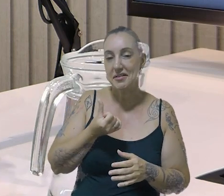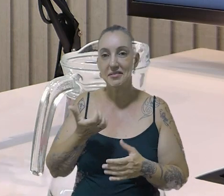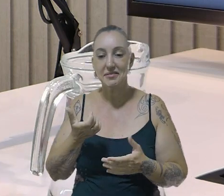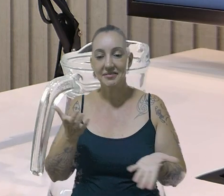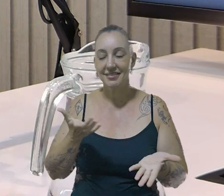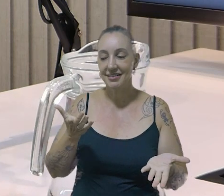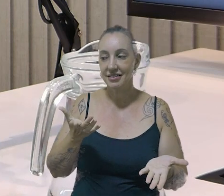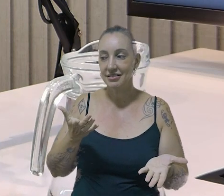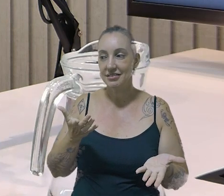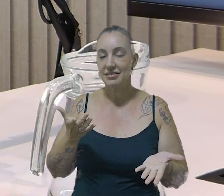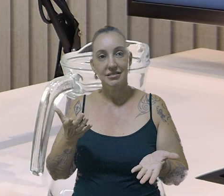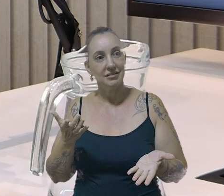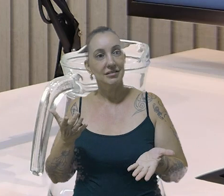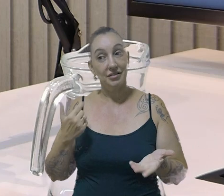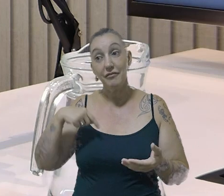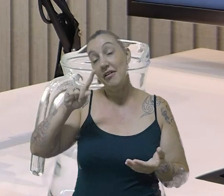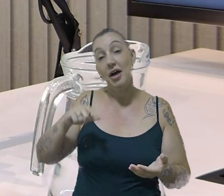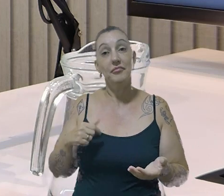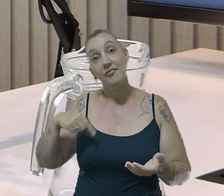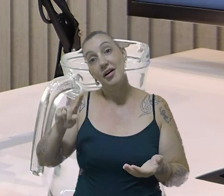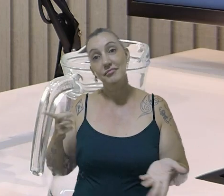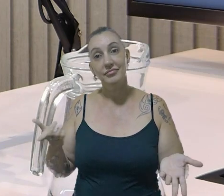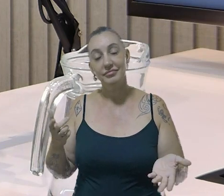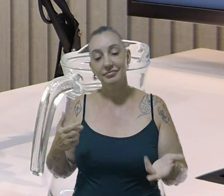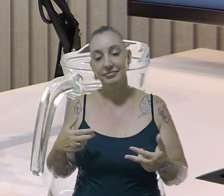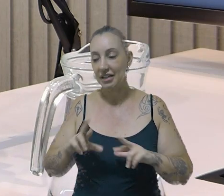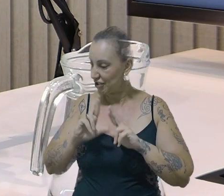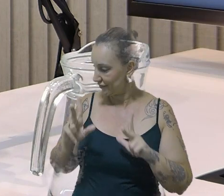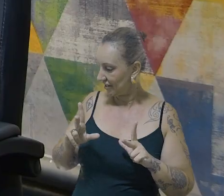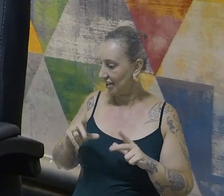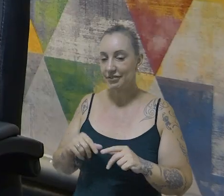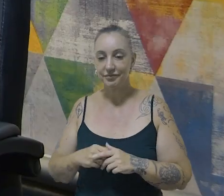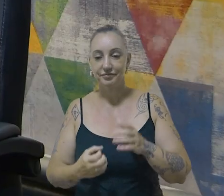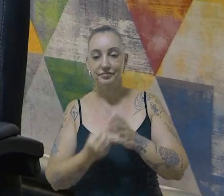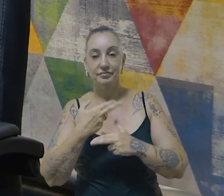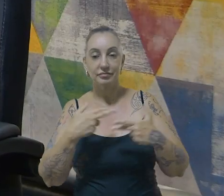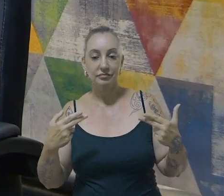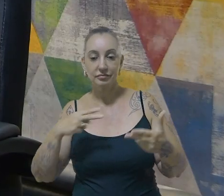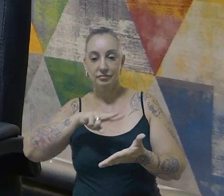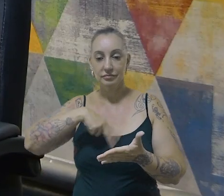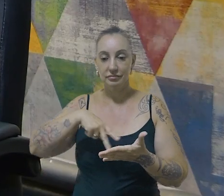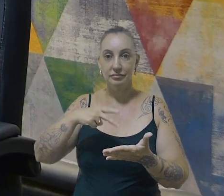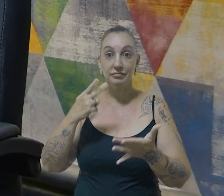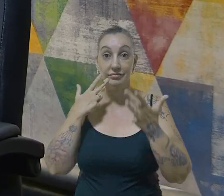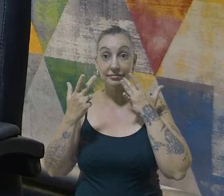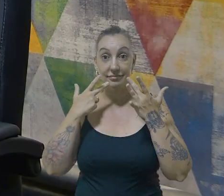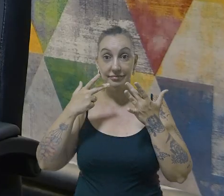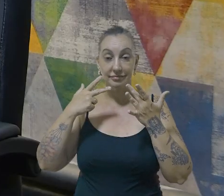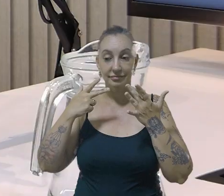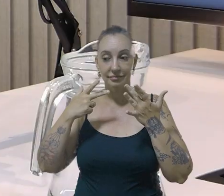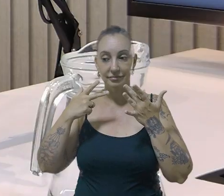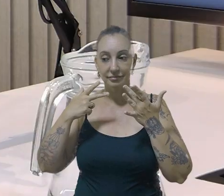eu fico vamos aí vamos aí e é muito diferente e criar luz pra dança e para teatro é bem